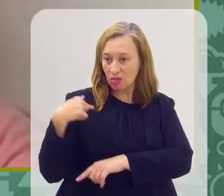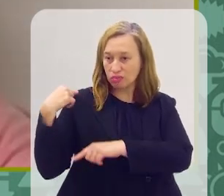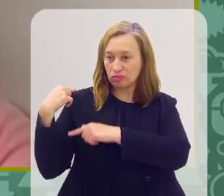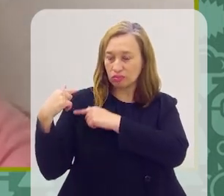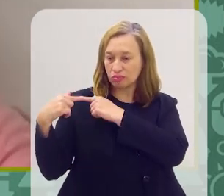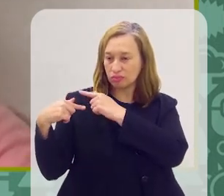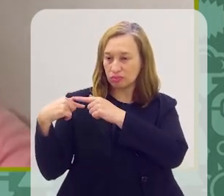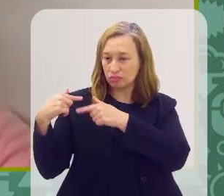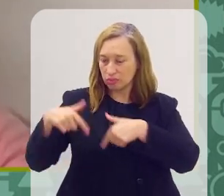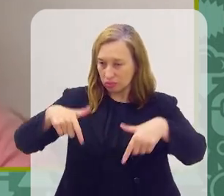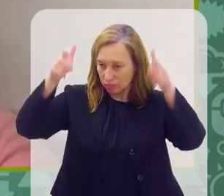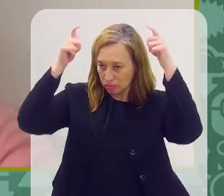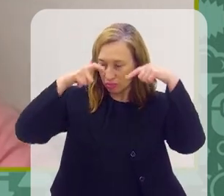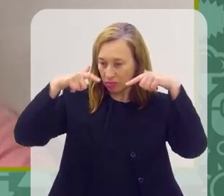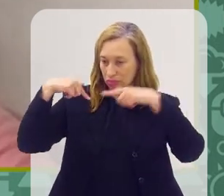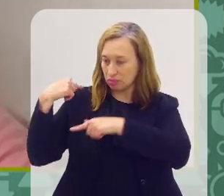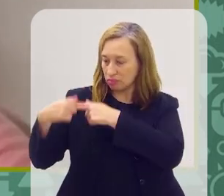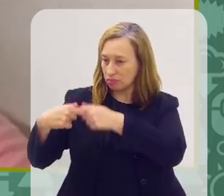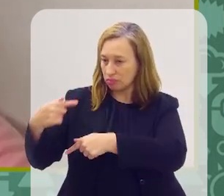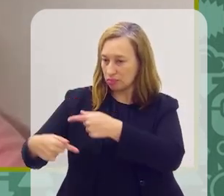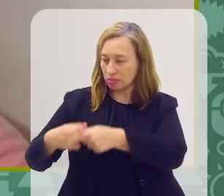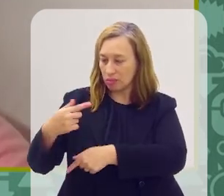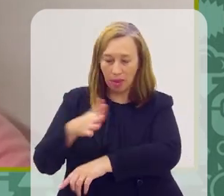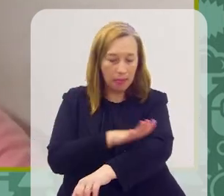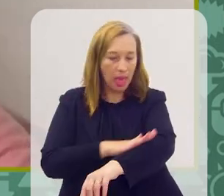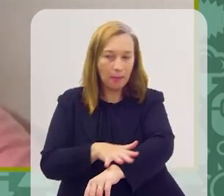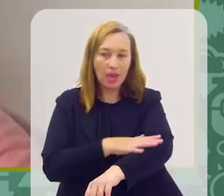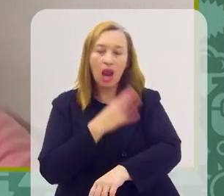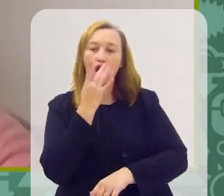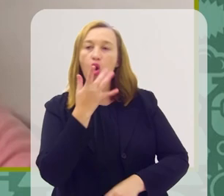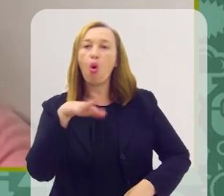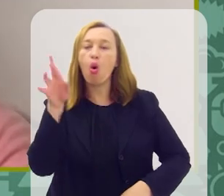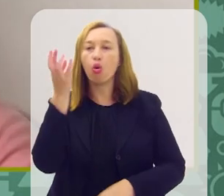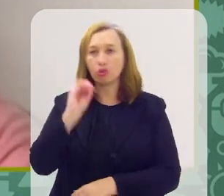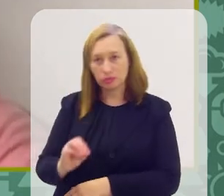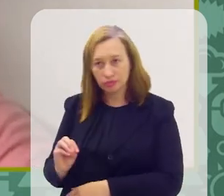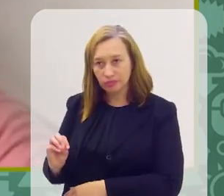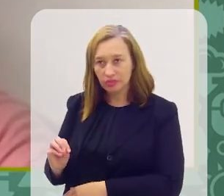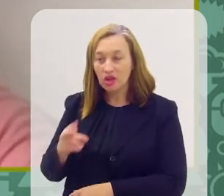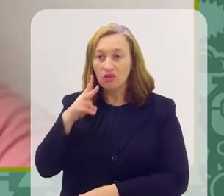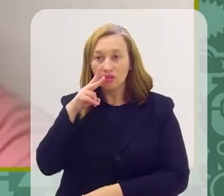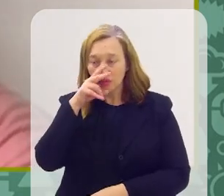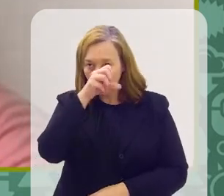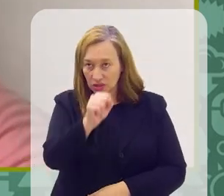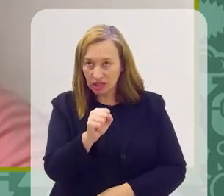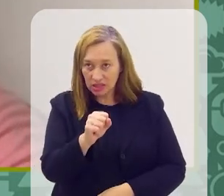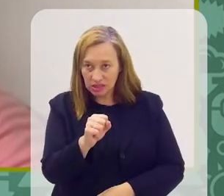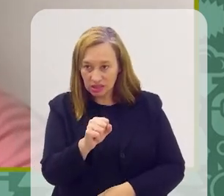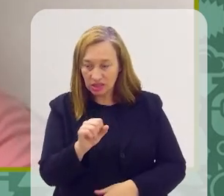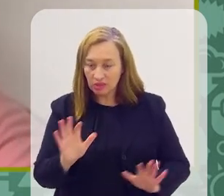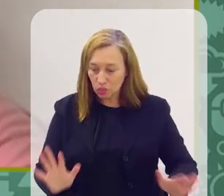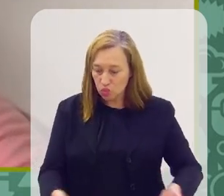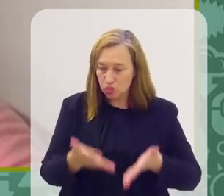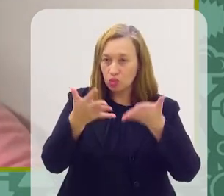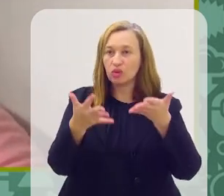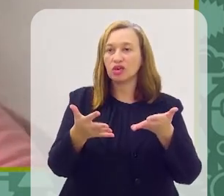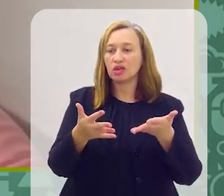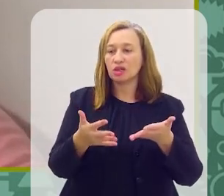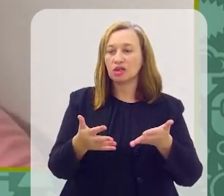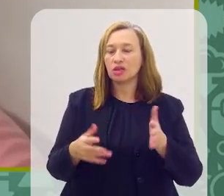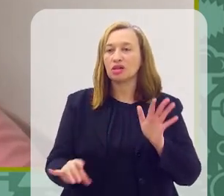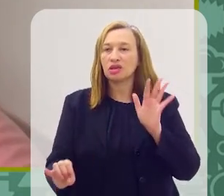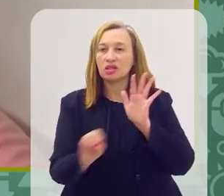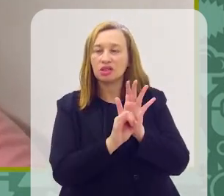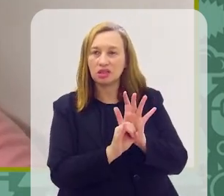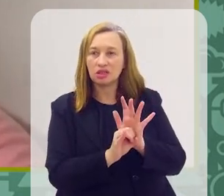sou descendente de reis e rainhas, a minha pele vale ouro, e é isso que a gente procura fazer: fortalecer essa autoestima,